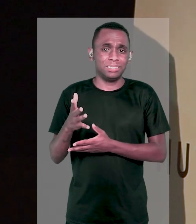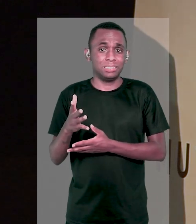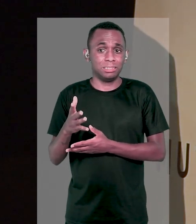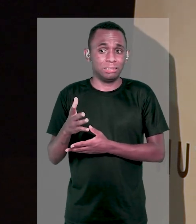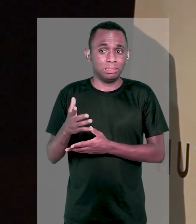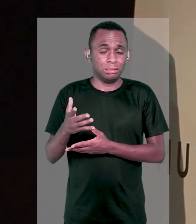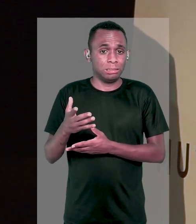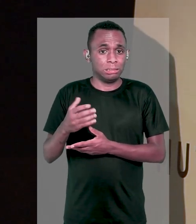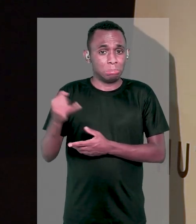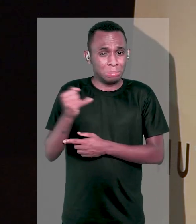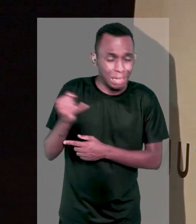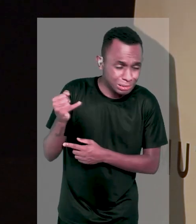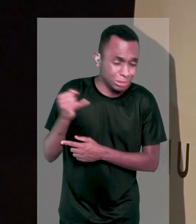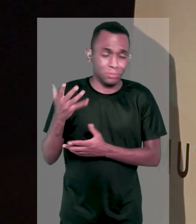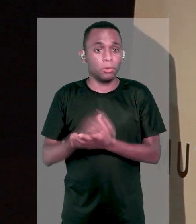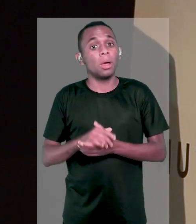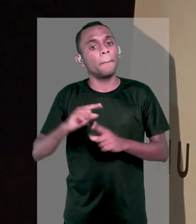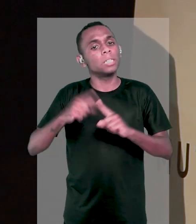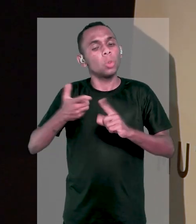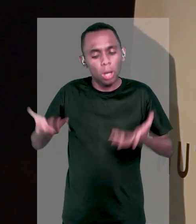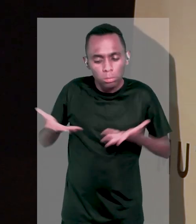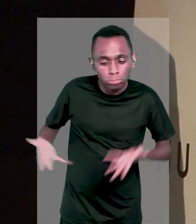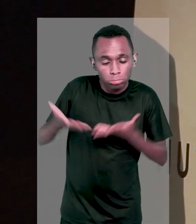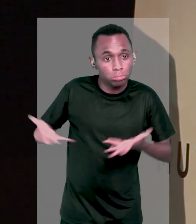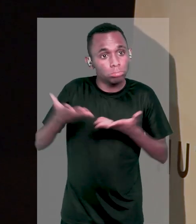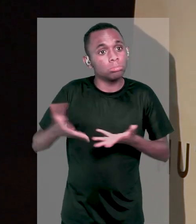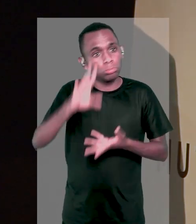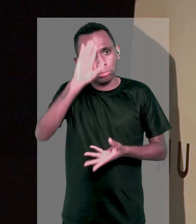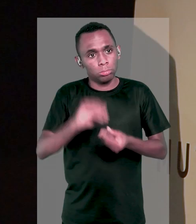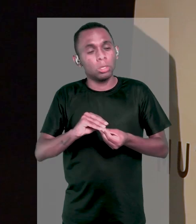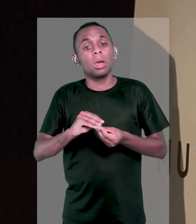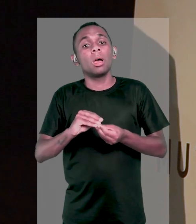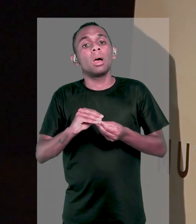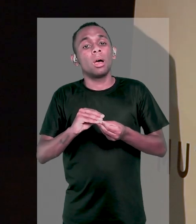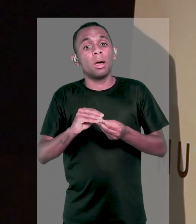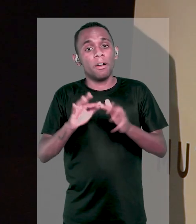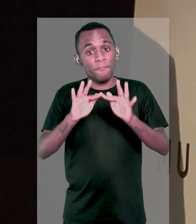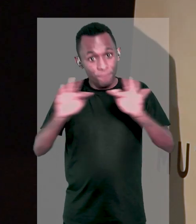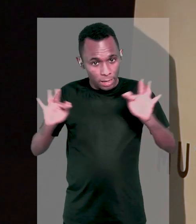acomodado num fluxo de pensamento genérico que não é o nosso